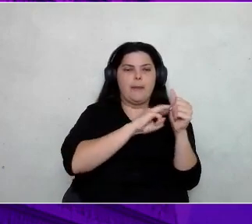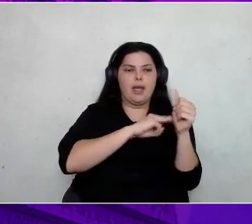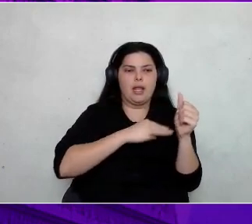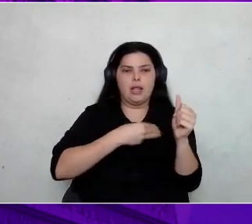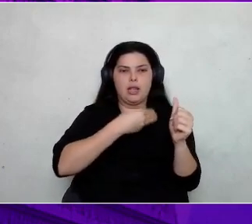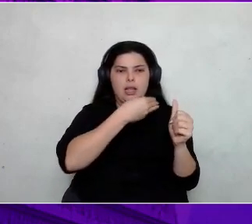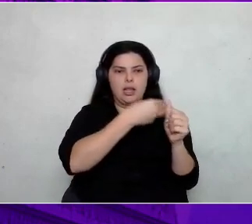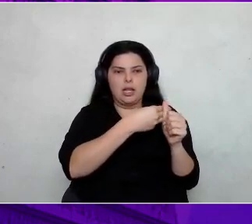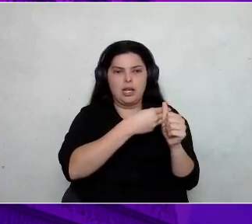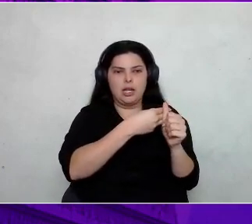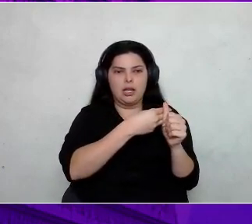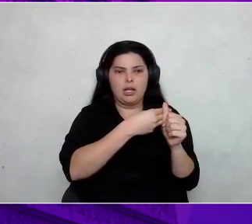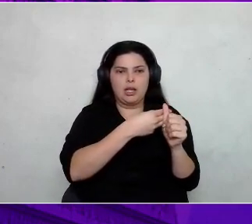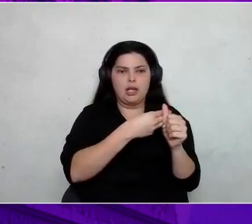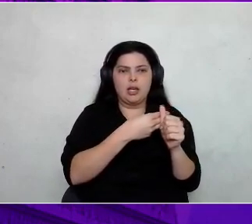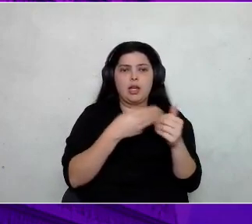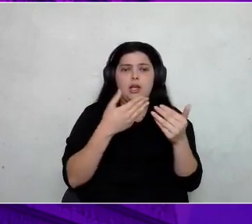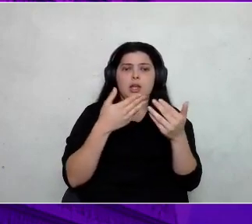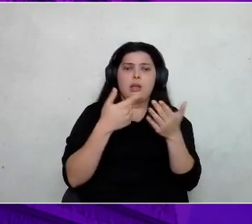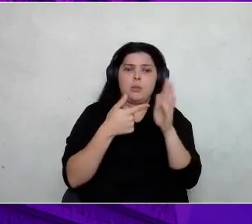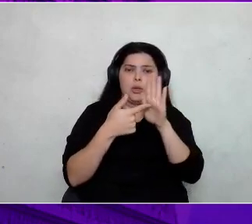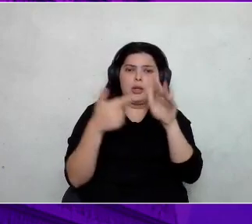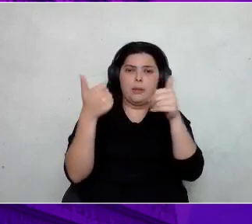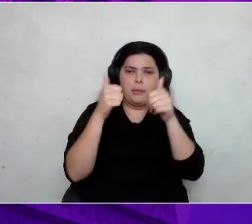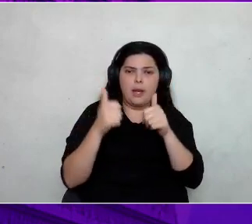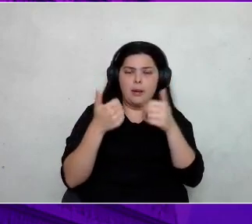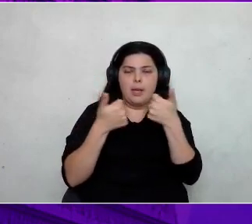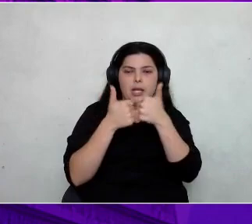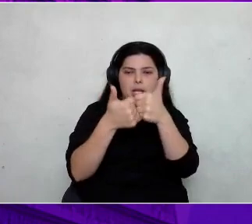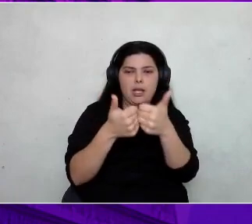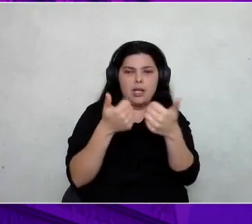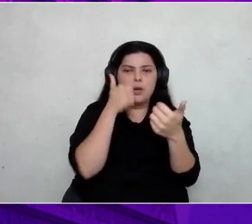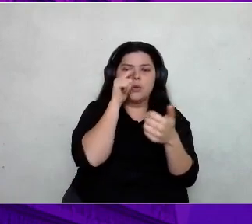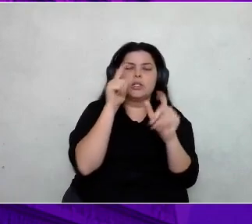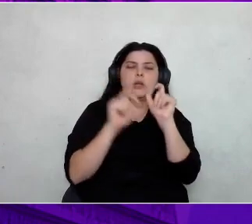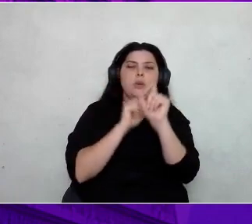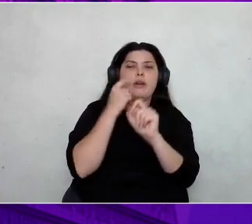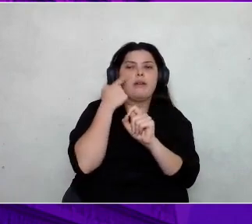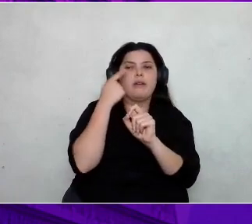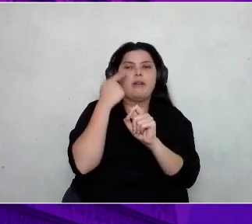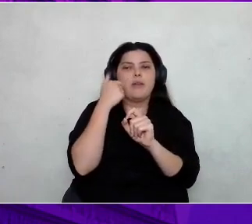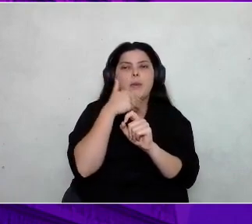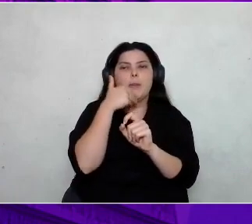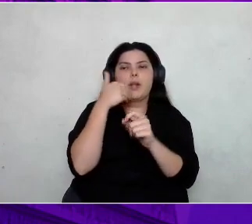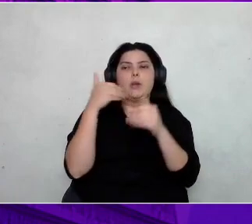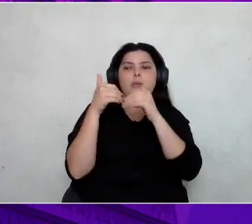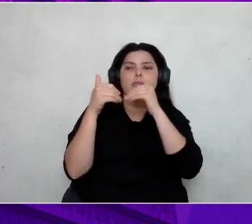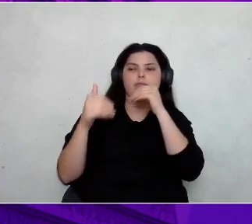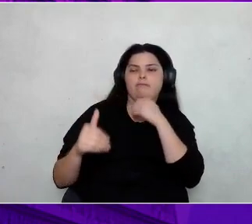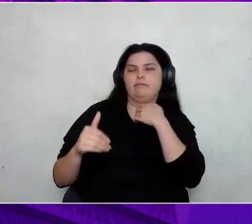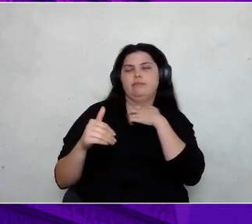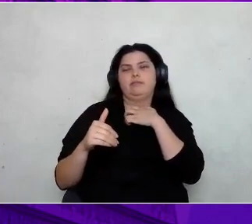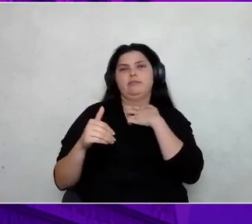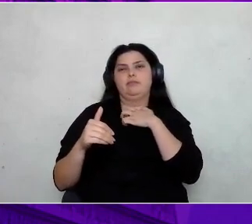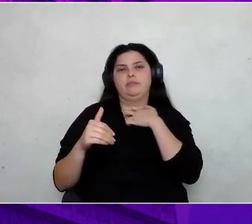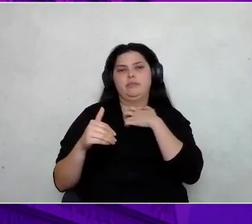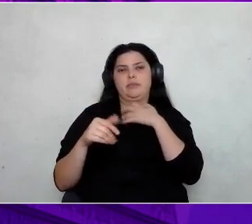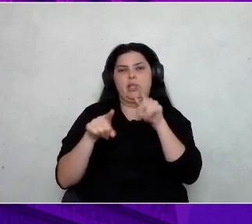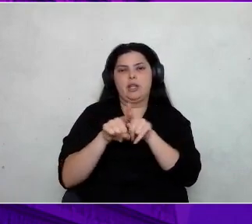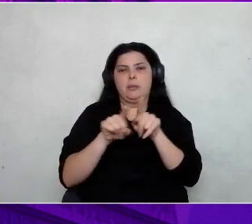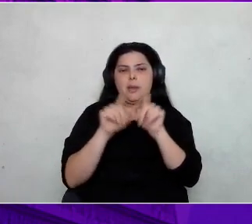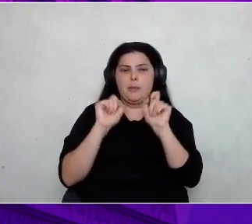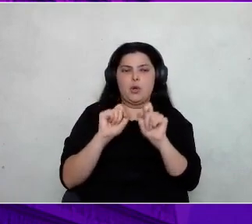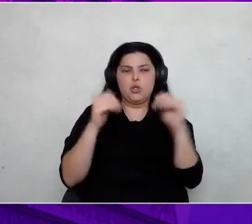como um heatmap. E daí vocês vão conseguir ver onde vocês têm uma tendência de discordância e onde vocês têm uma tendência de